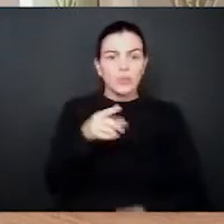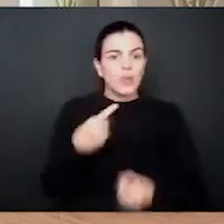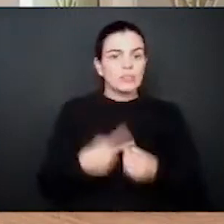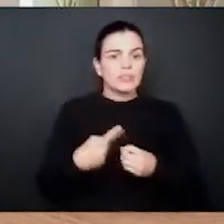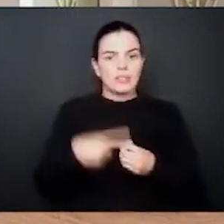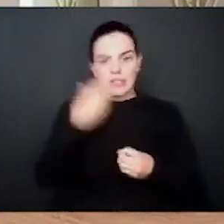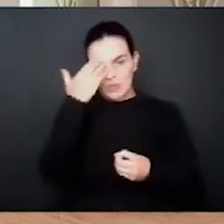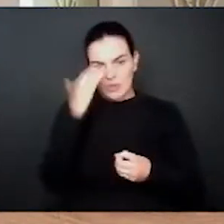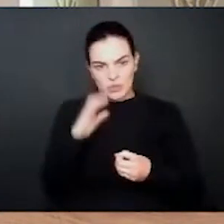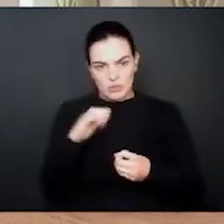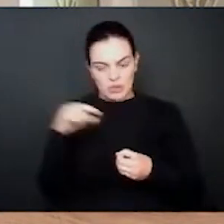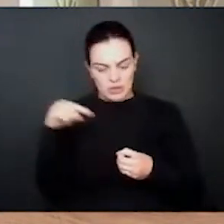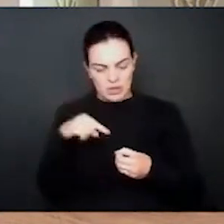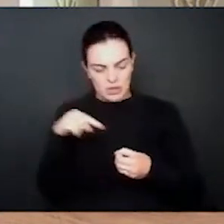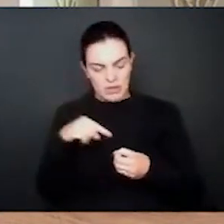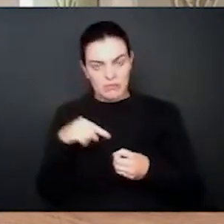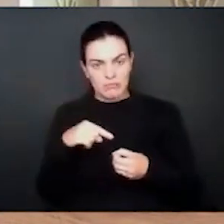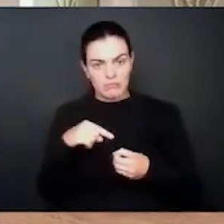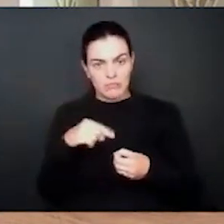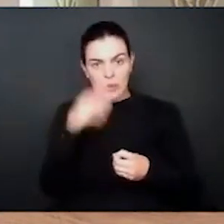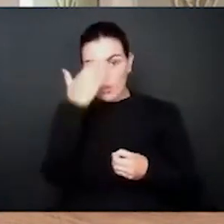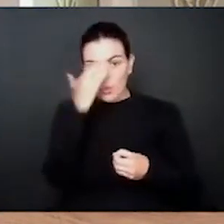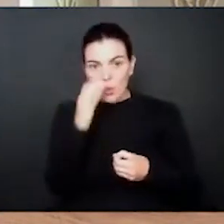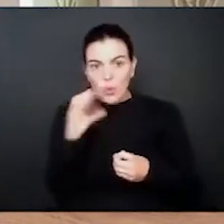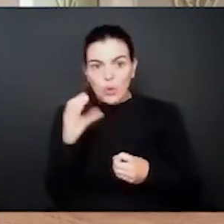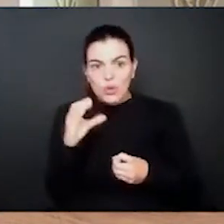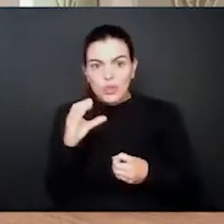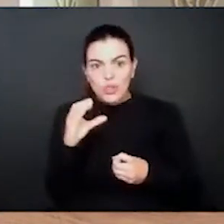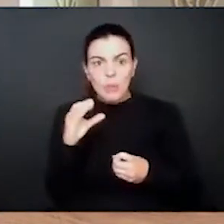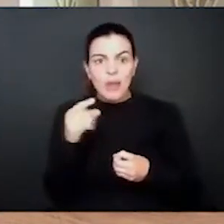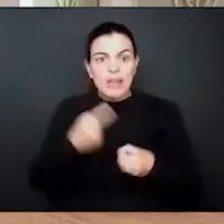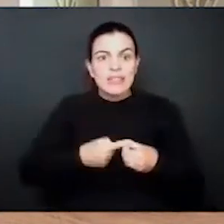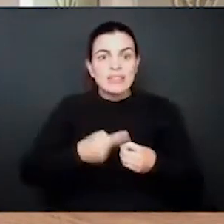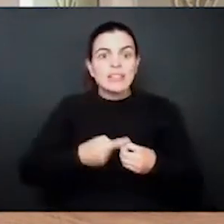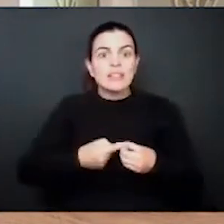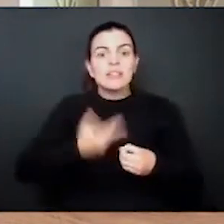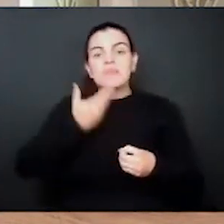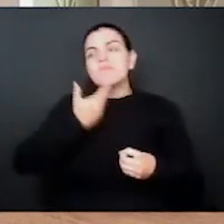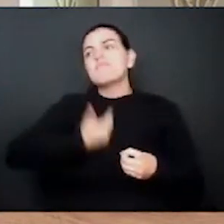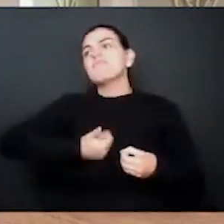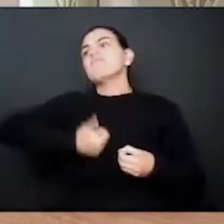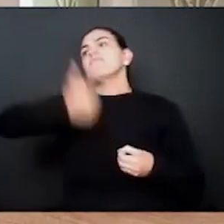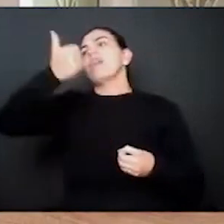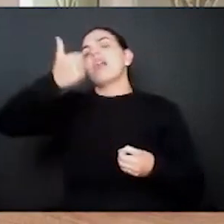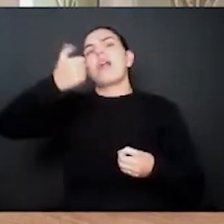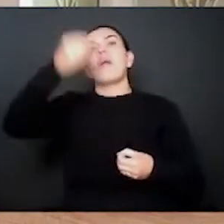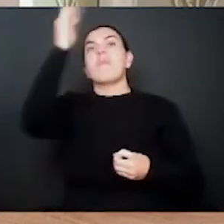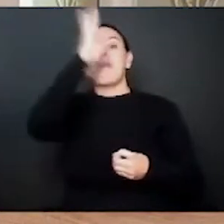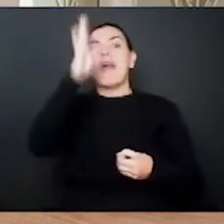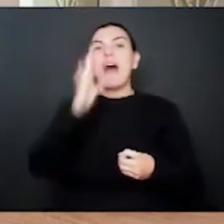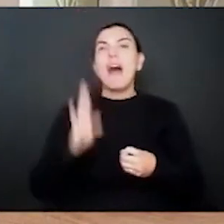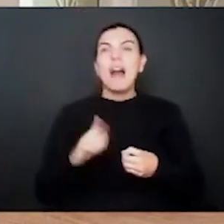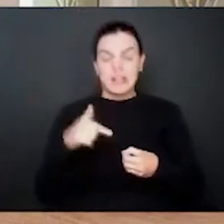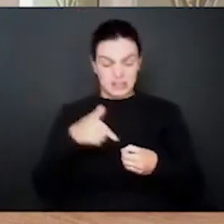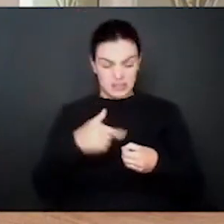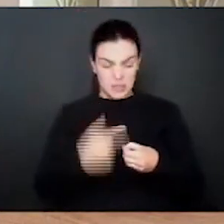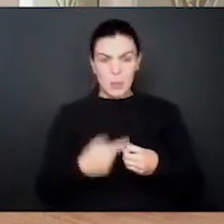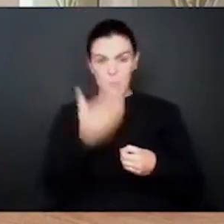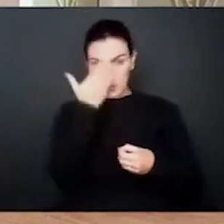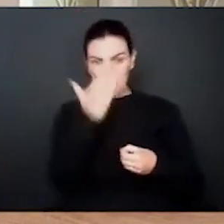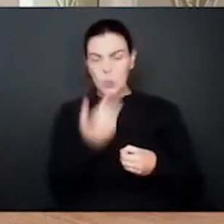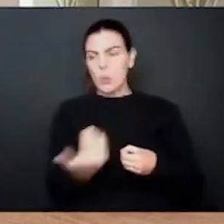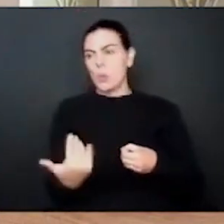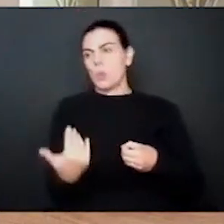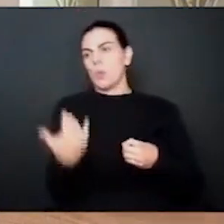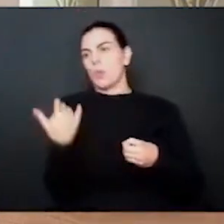que entender que Curitiba é o que tem de melhor no Brasil. Você imagine nós discutirmos aqui em Curitiba e dizer que a nossa